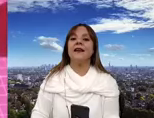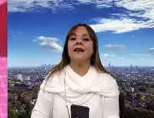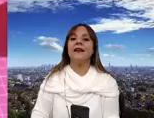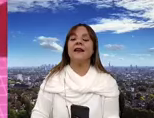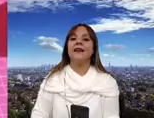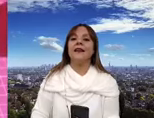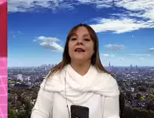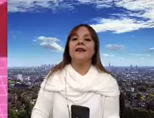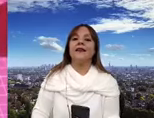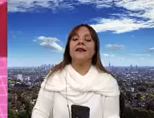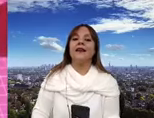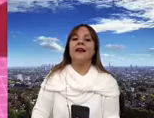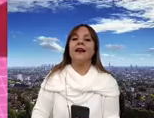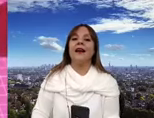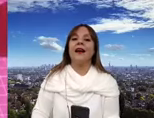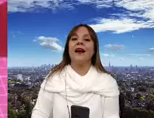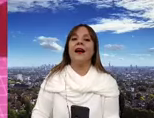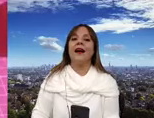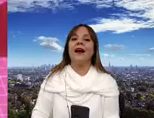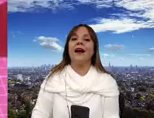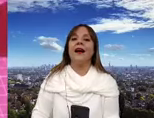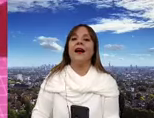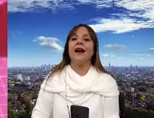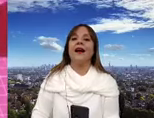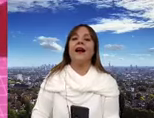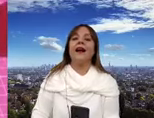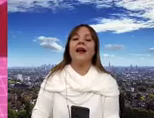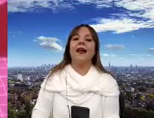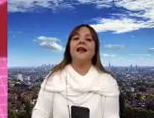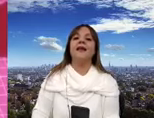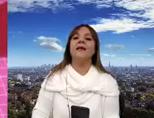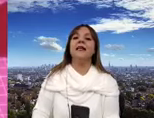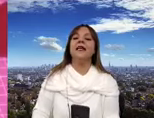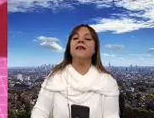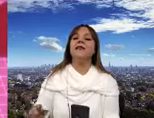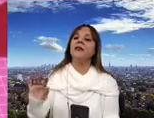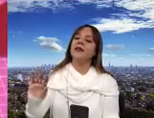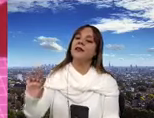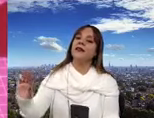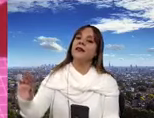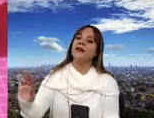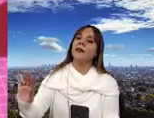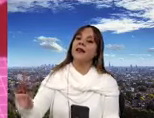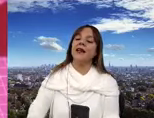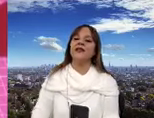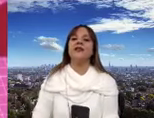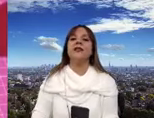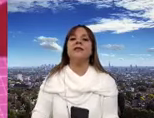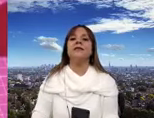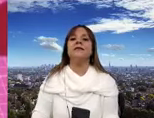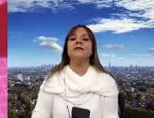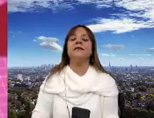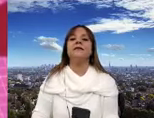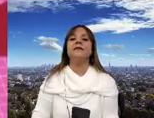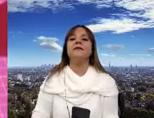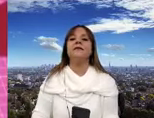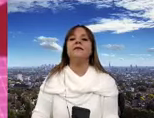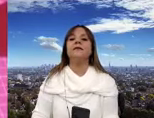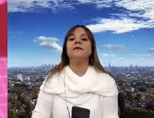a gente faça isso, porque senão fica um negócio meio caidaço, É, aí a menina né? segurando metade do coração.